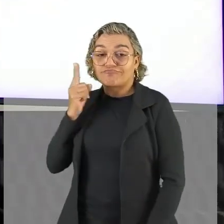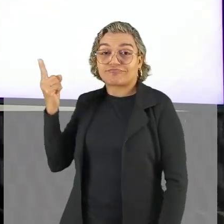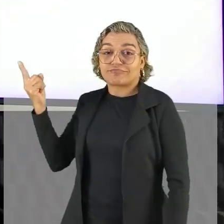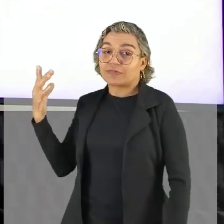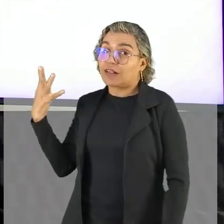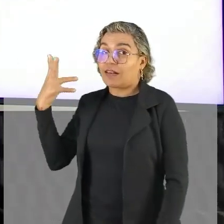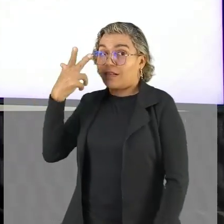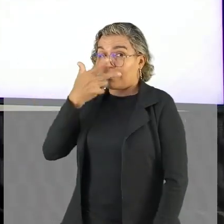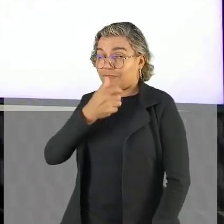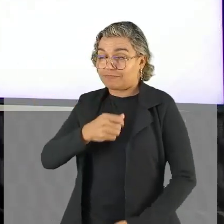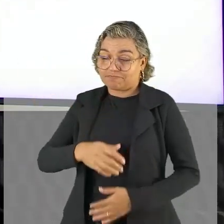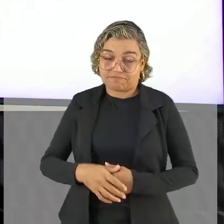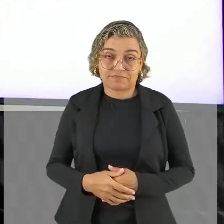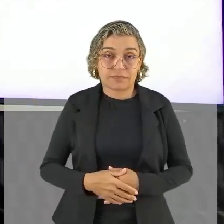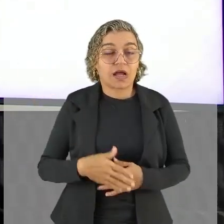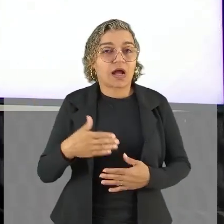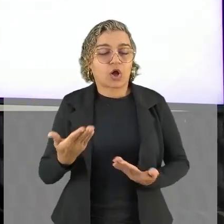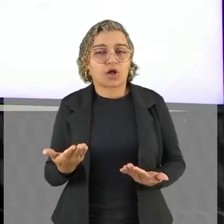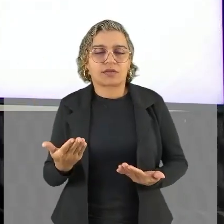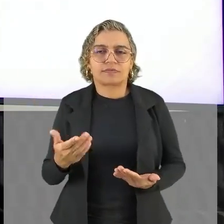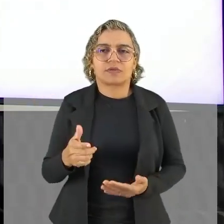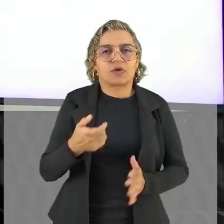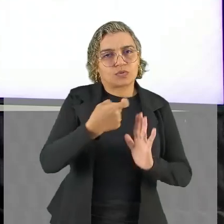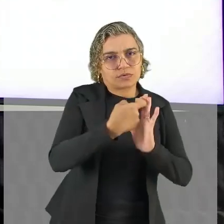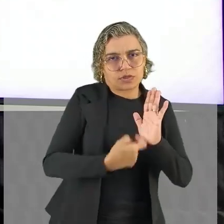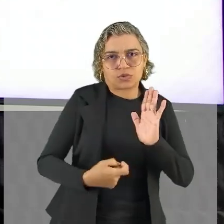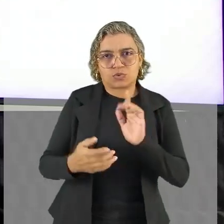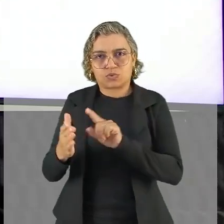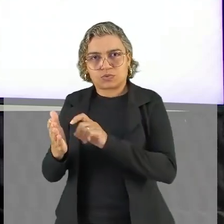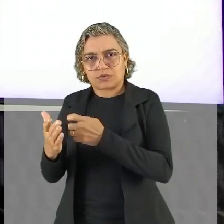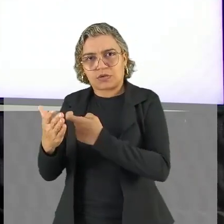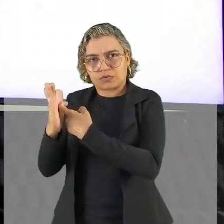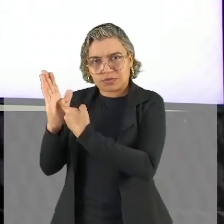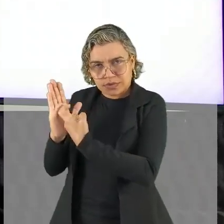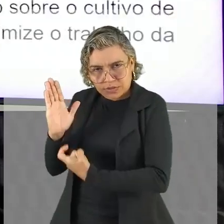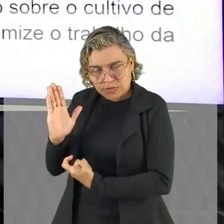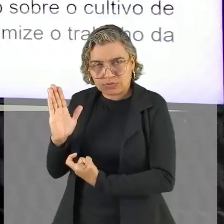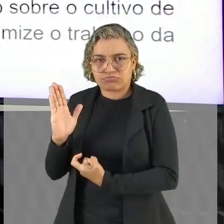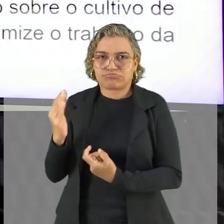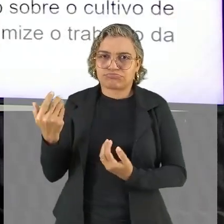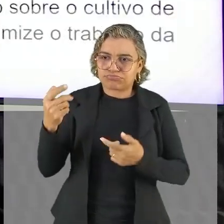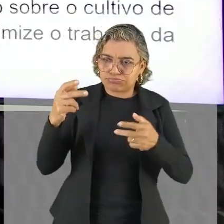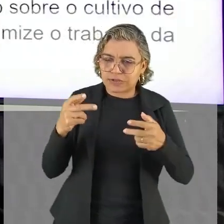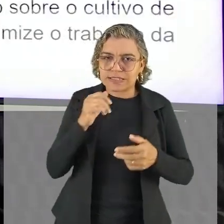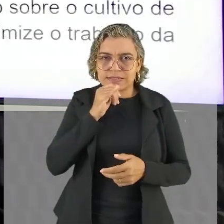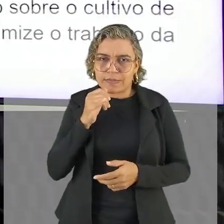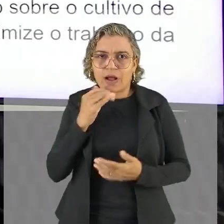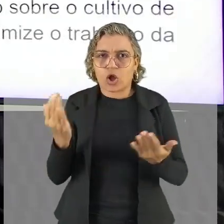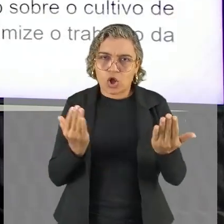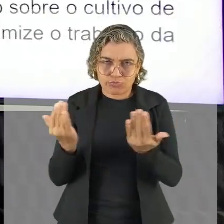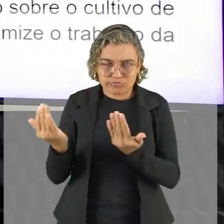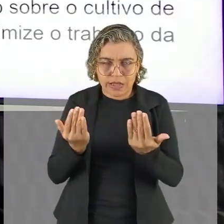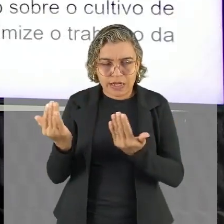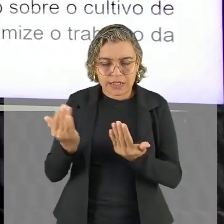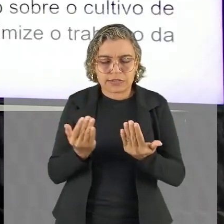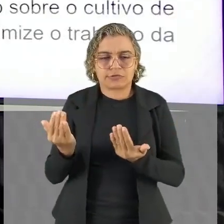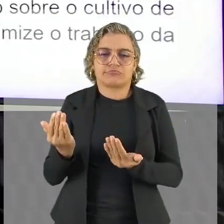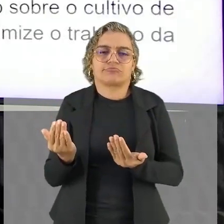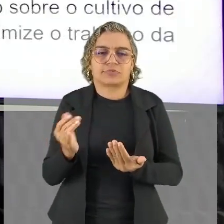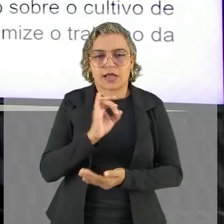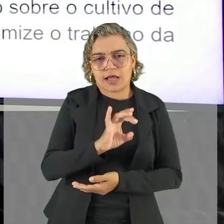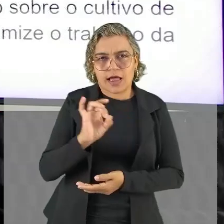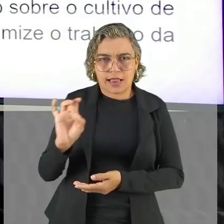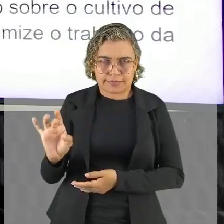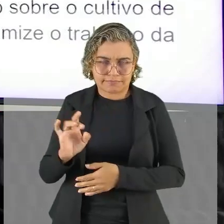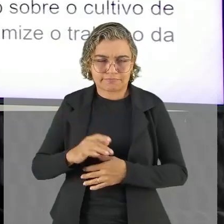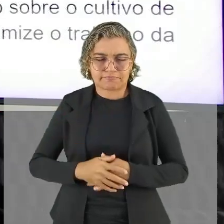do Olavo Bilac. Agora, comparando os dois, né, que a gente fez a leitura bem pausada, a questão 4, também de 2014, diz